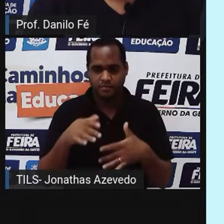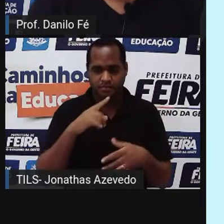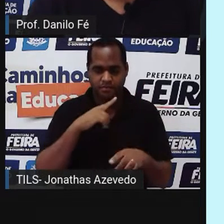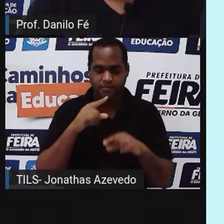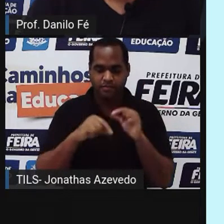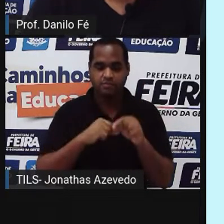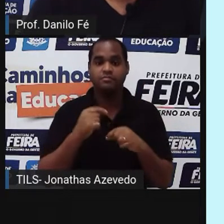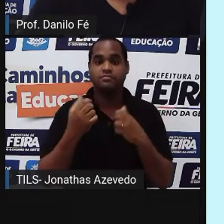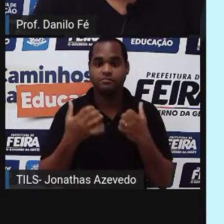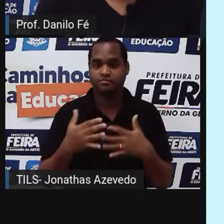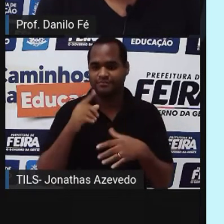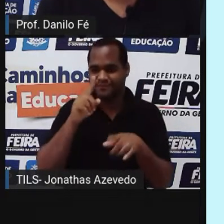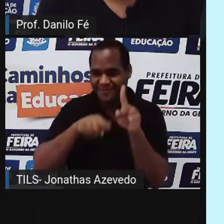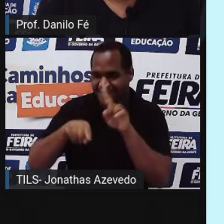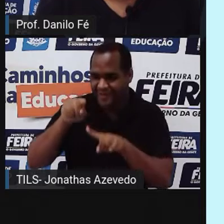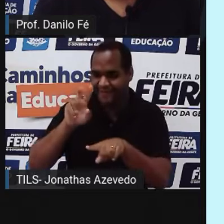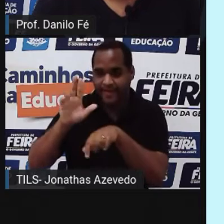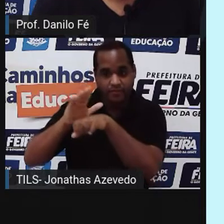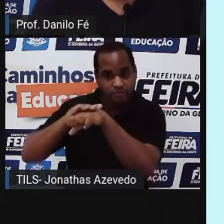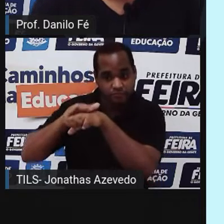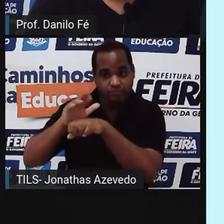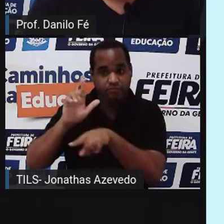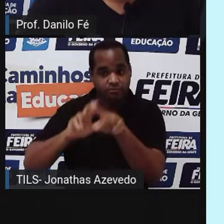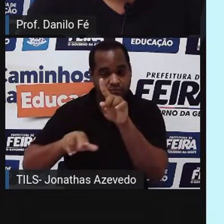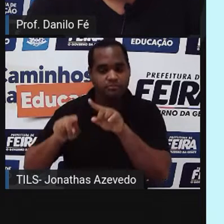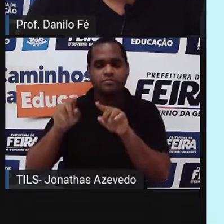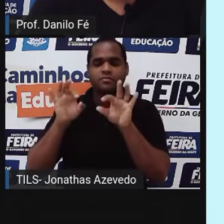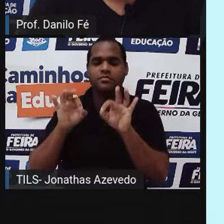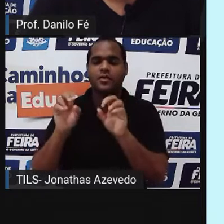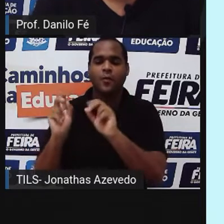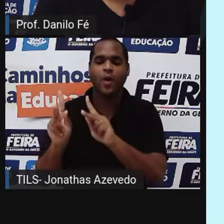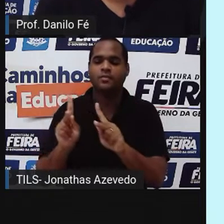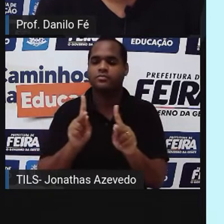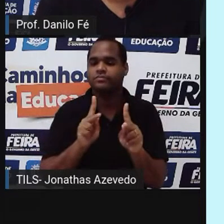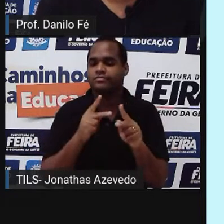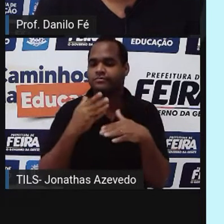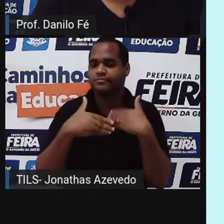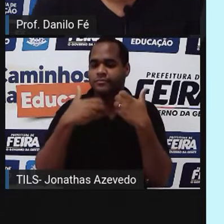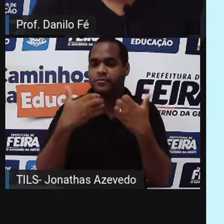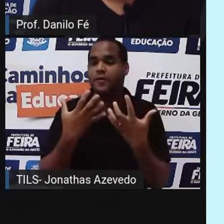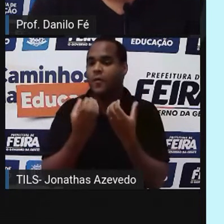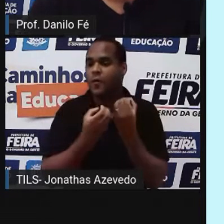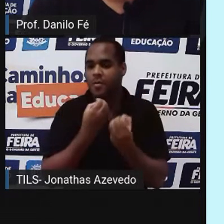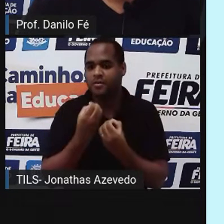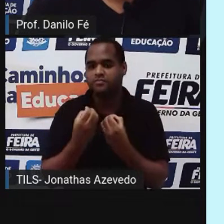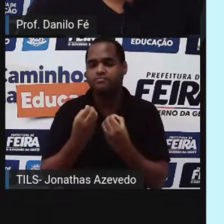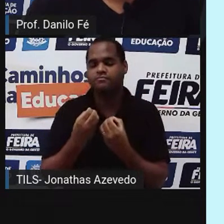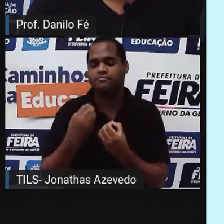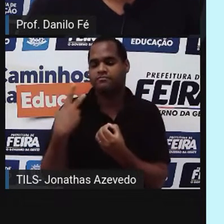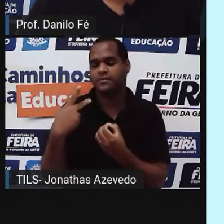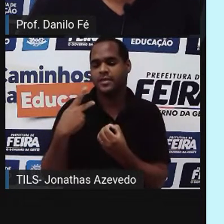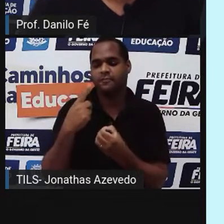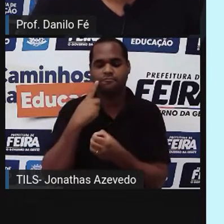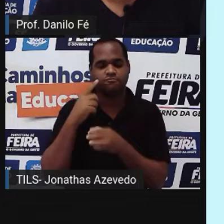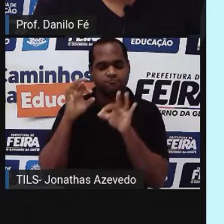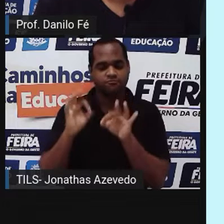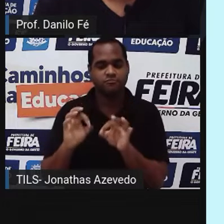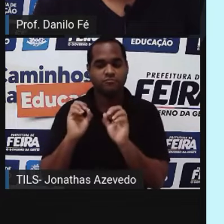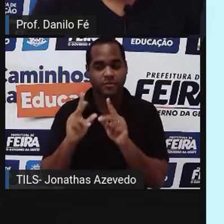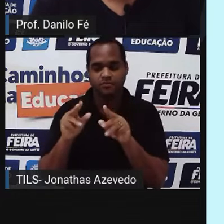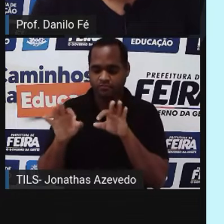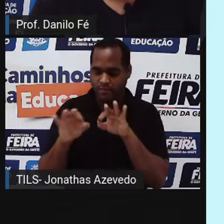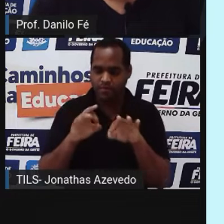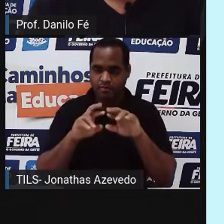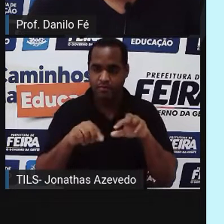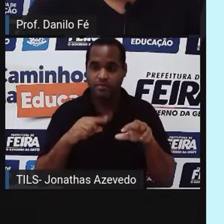com a Europa dominada nas suas mãos, dar mais um passo no sentido de executar o seu projeto de mundo,